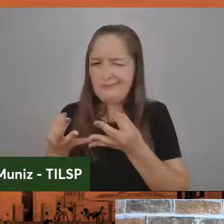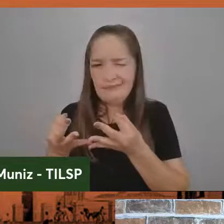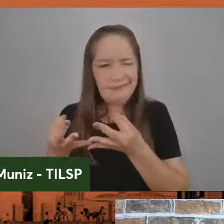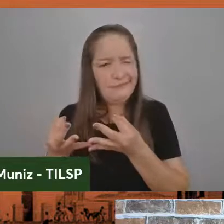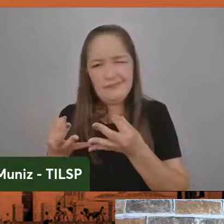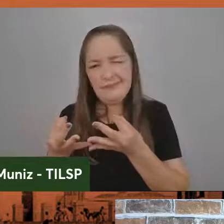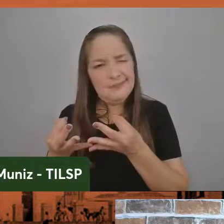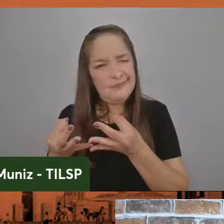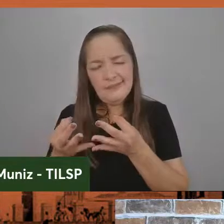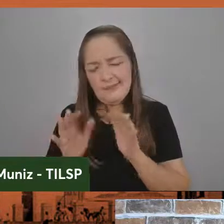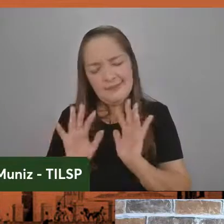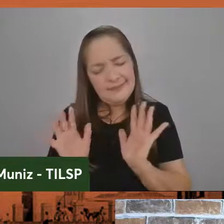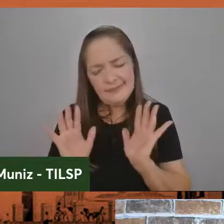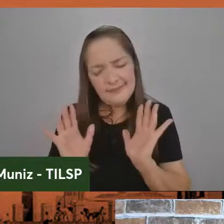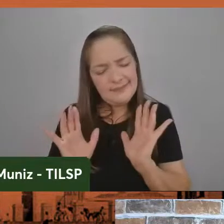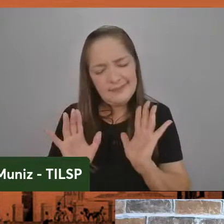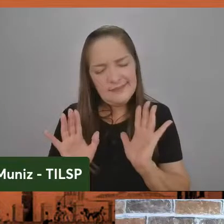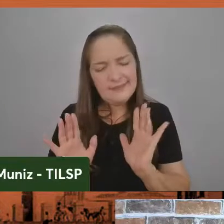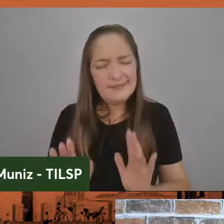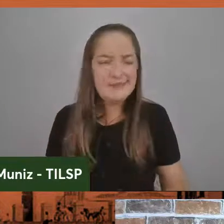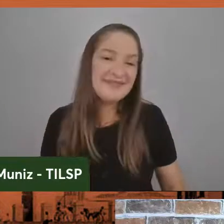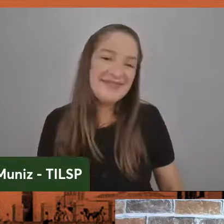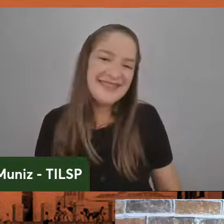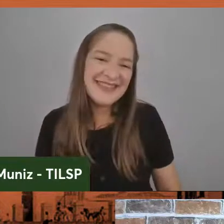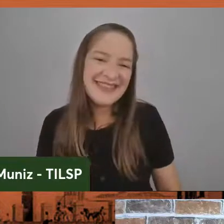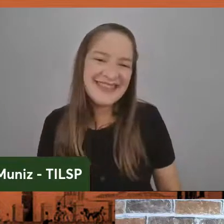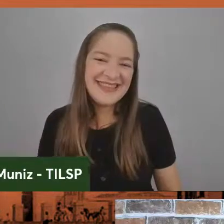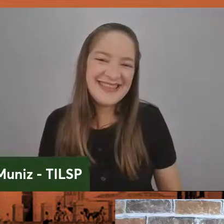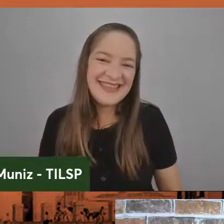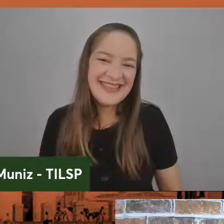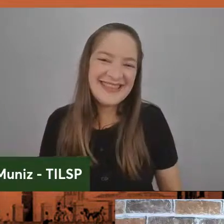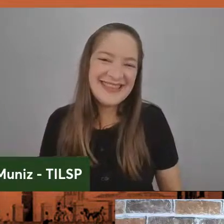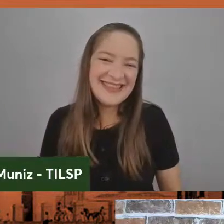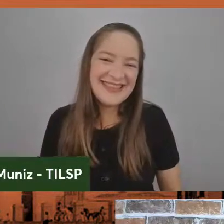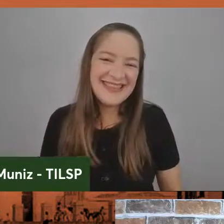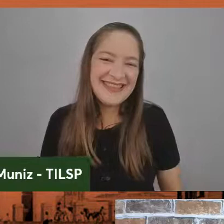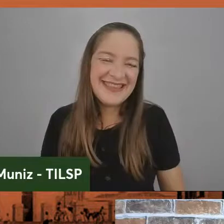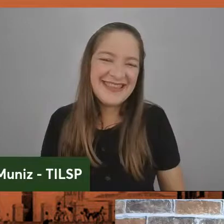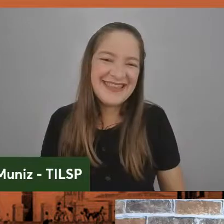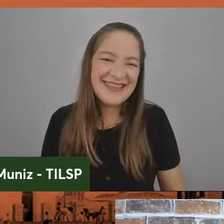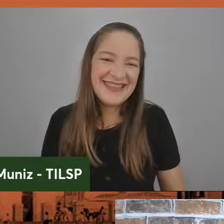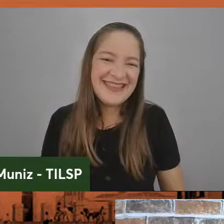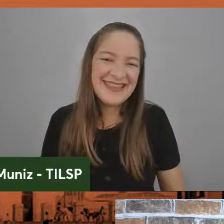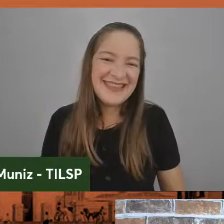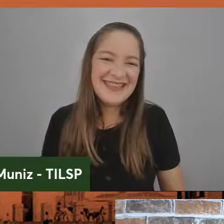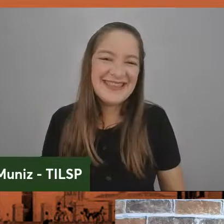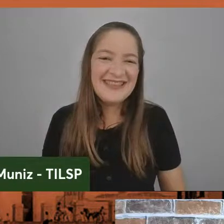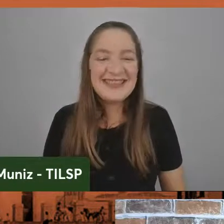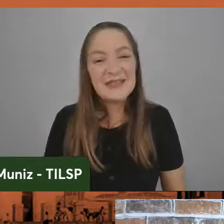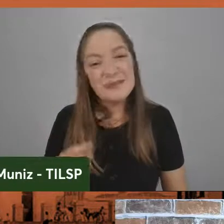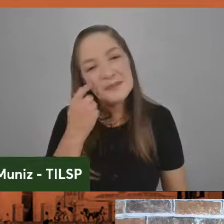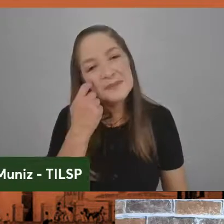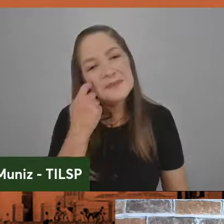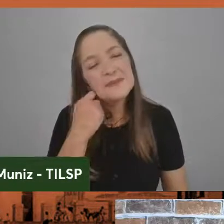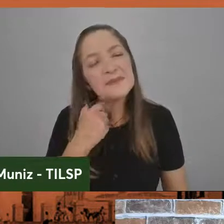dos laços de família, como diria o título do livro da Clarice. Da Clarice, maravilhosa. É.